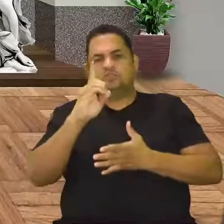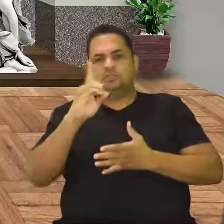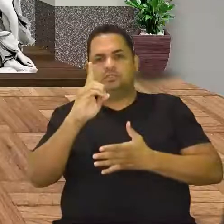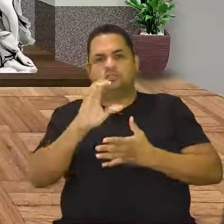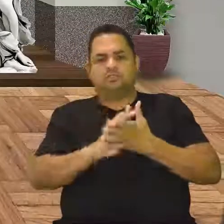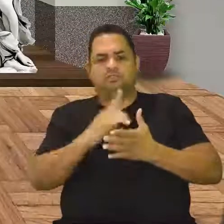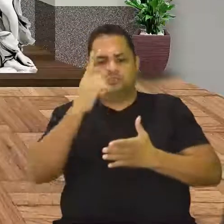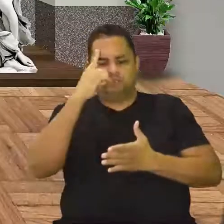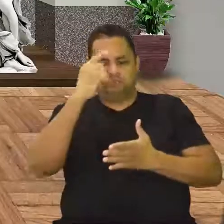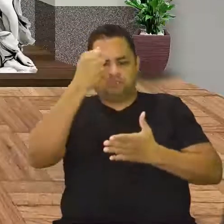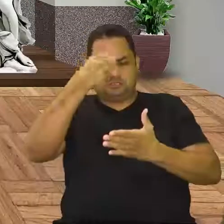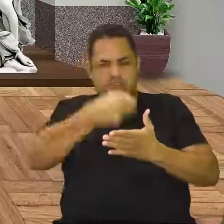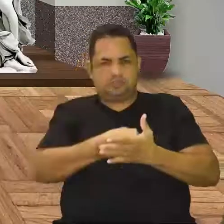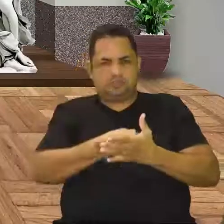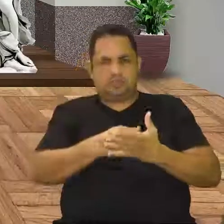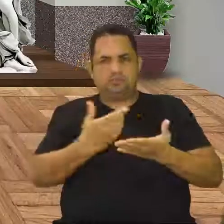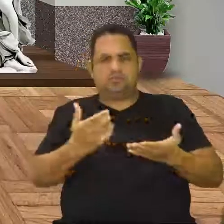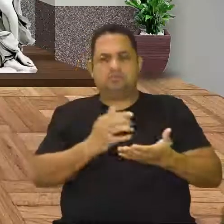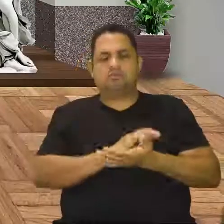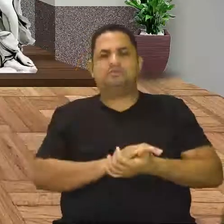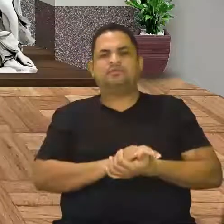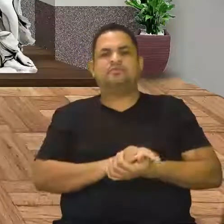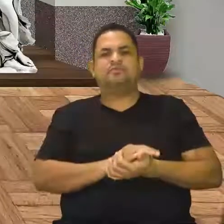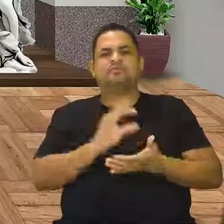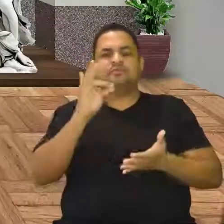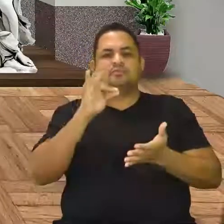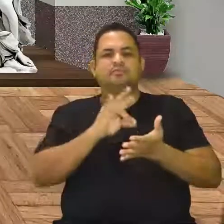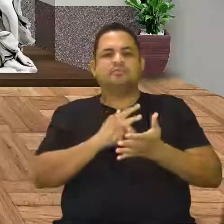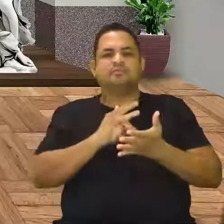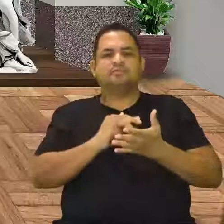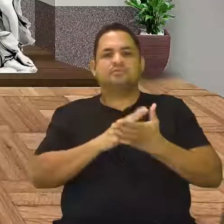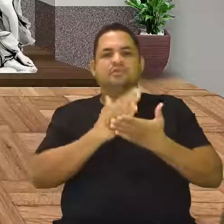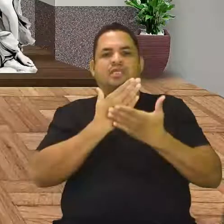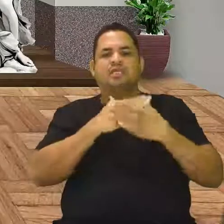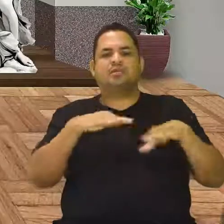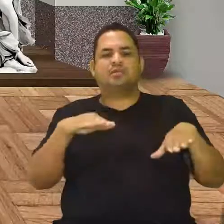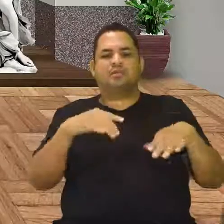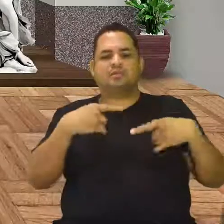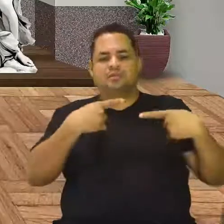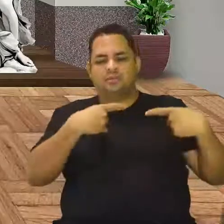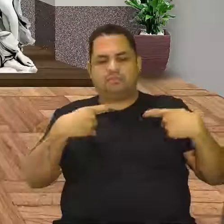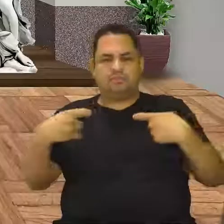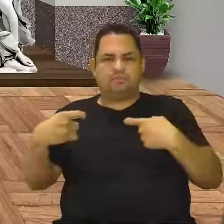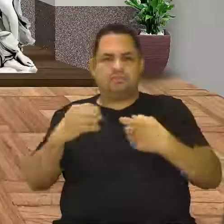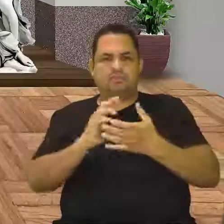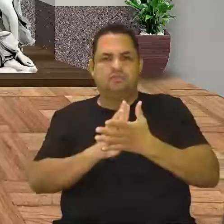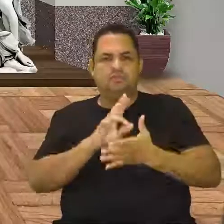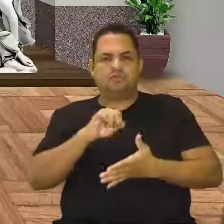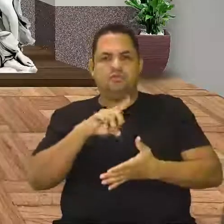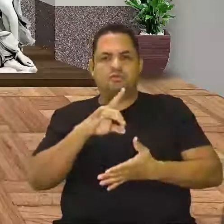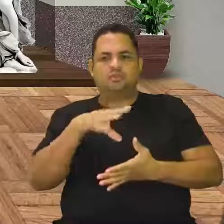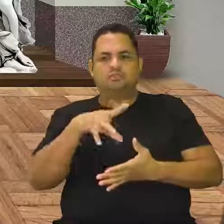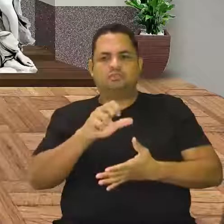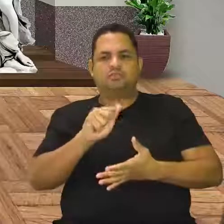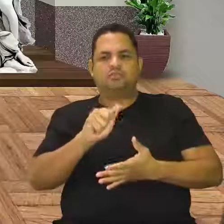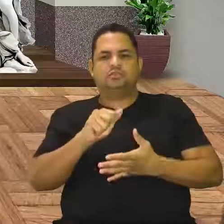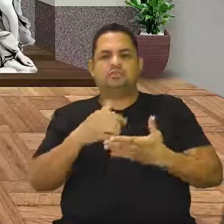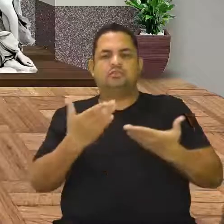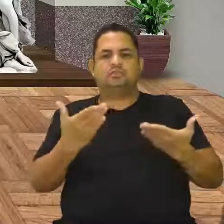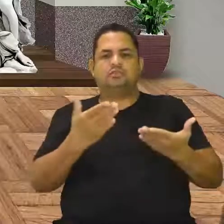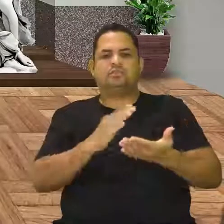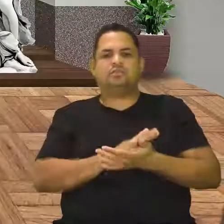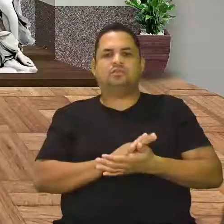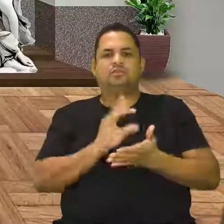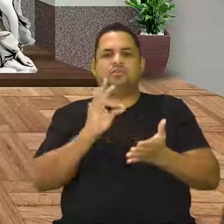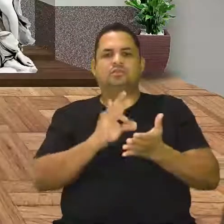decisão tudo Nada Além de fato encerrada a guerra na Normandia a